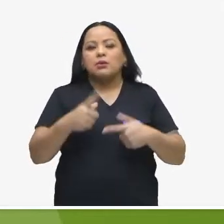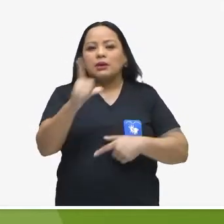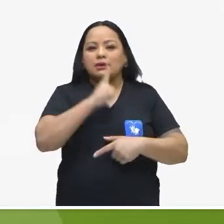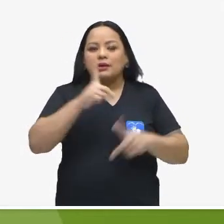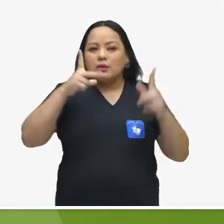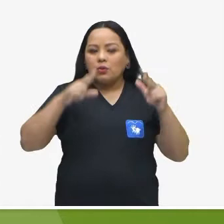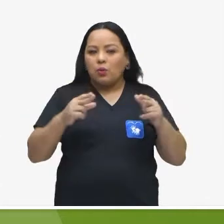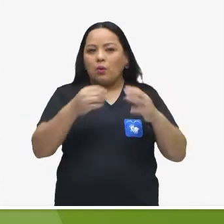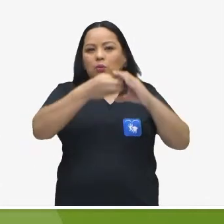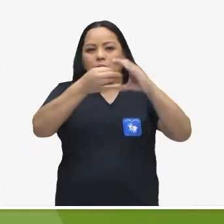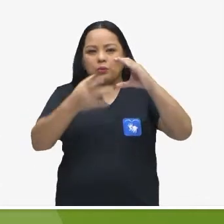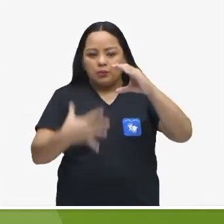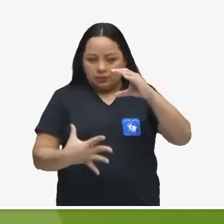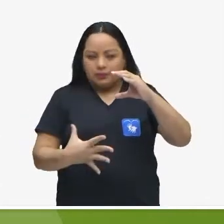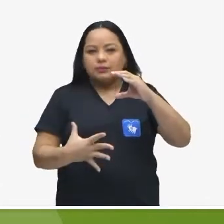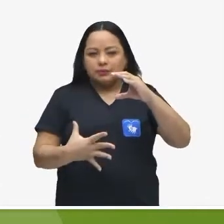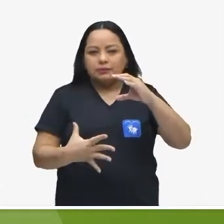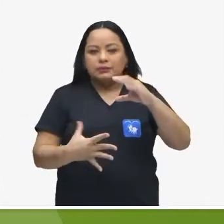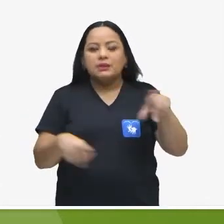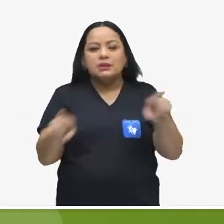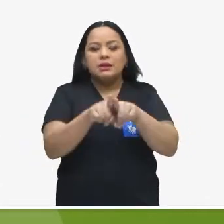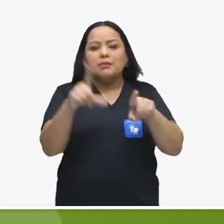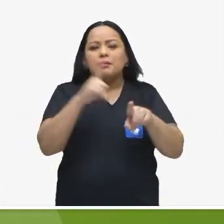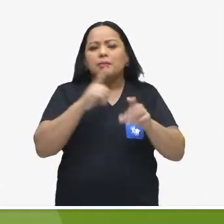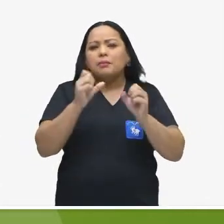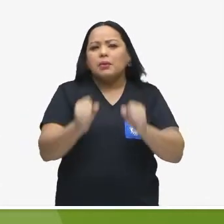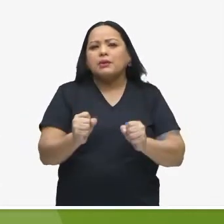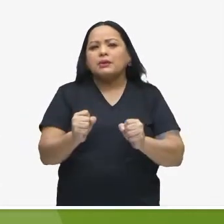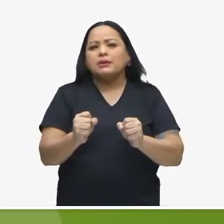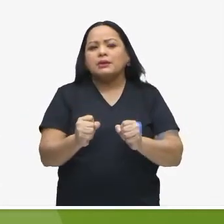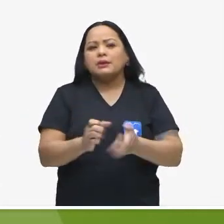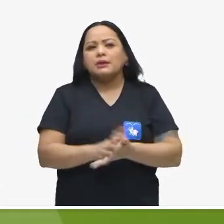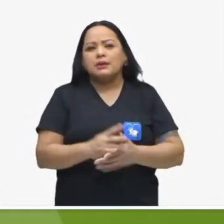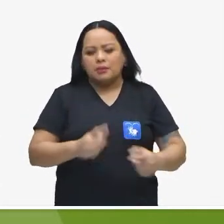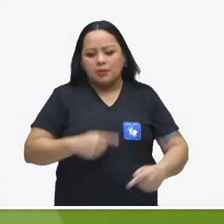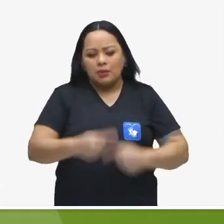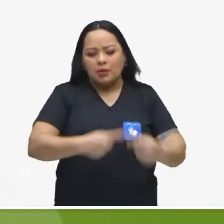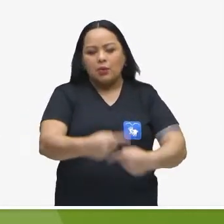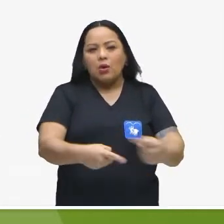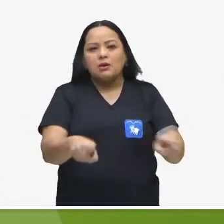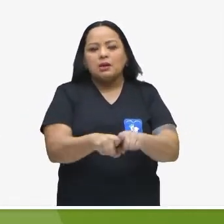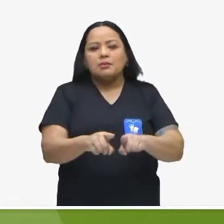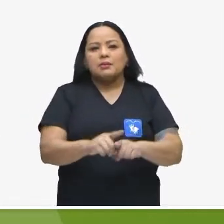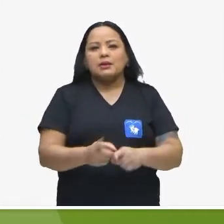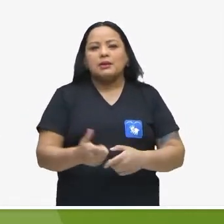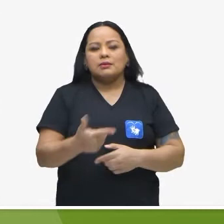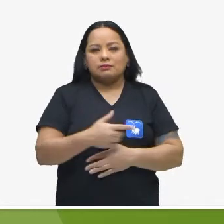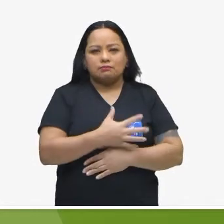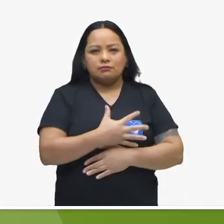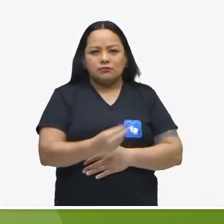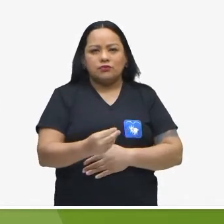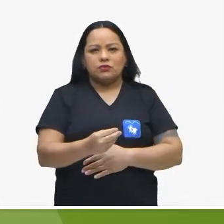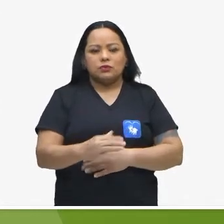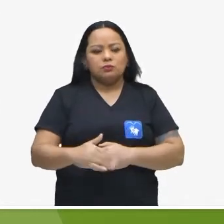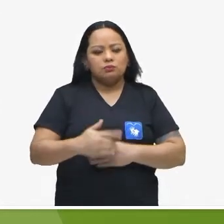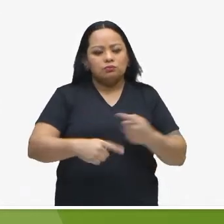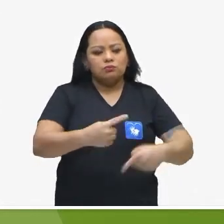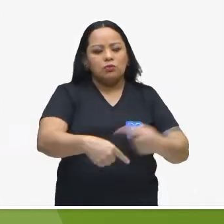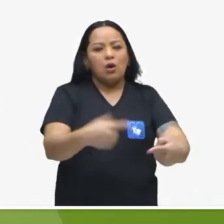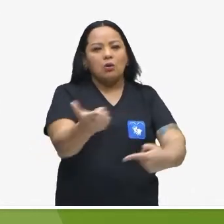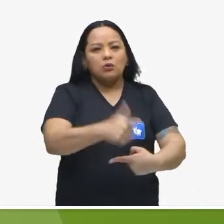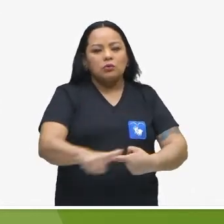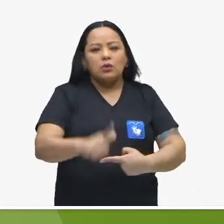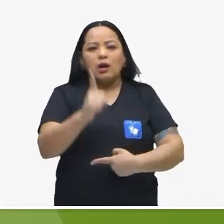mesma característica e que podem se reproduzir e formar descendentes férteis, né? Por exemplo, eu